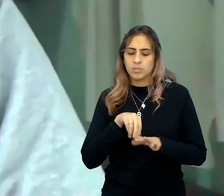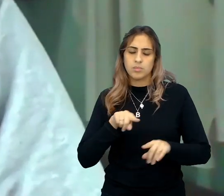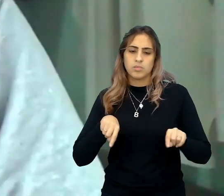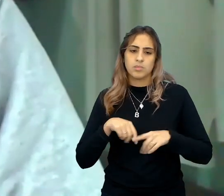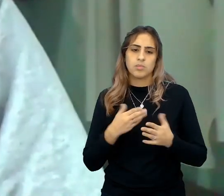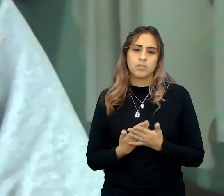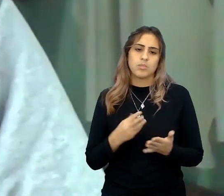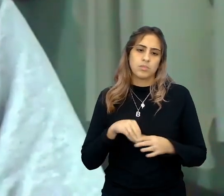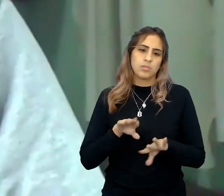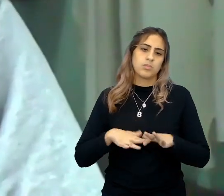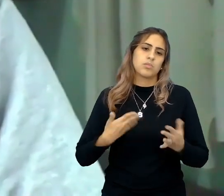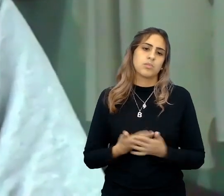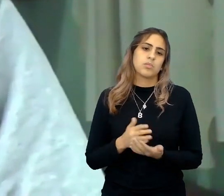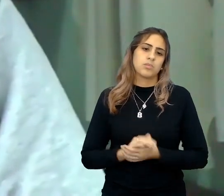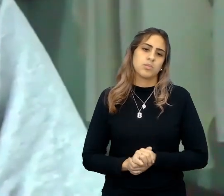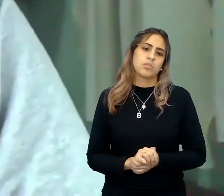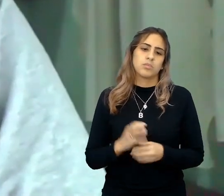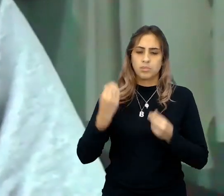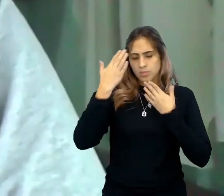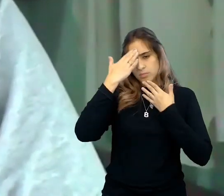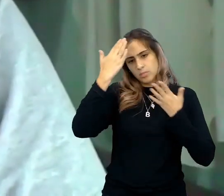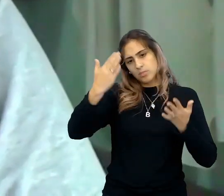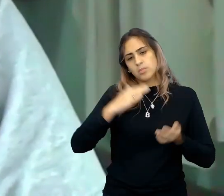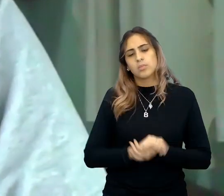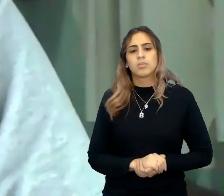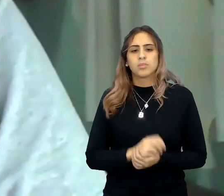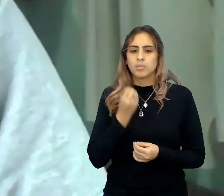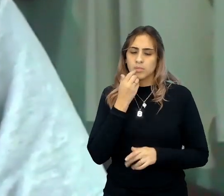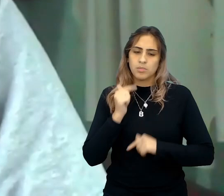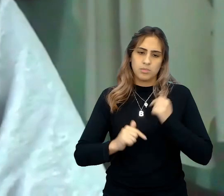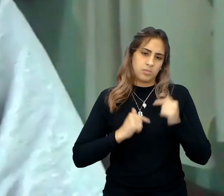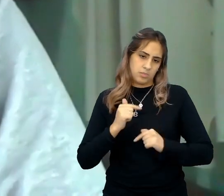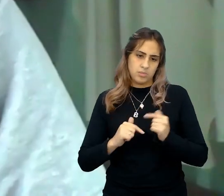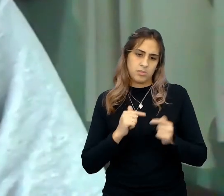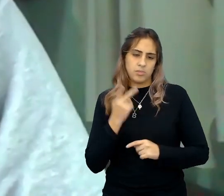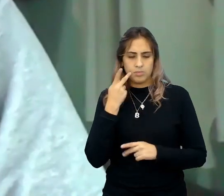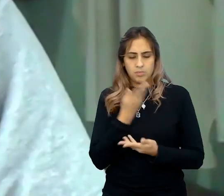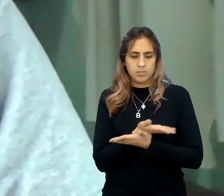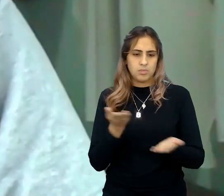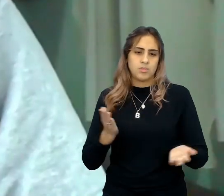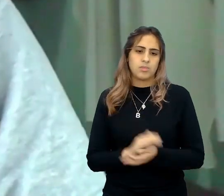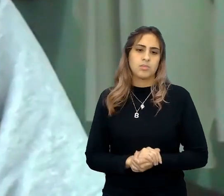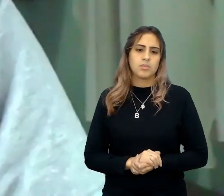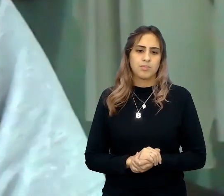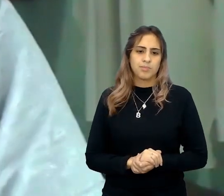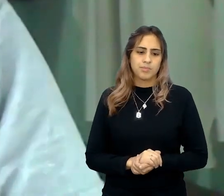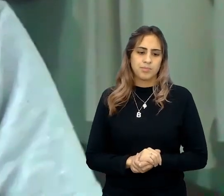e na escola. Então, meu muito obrigada e bom trabalho para todas nós.